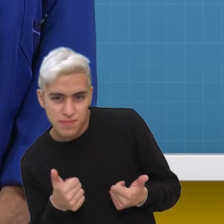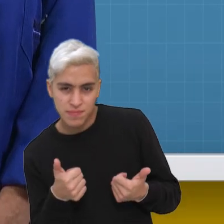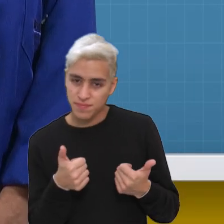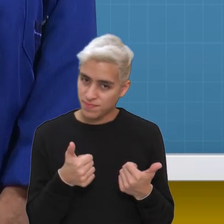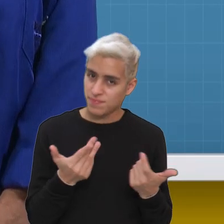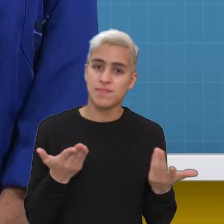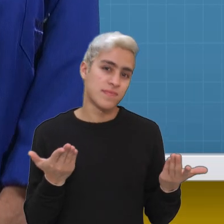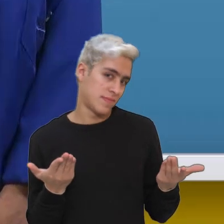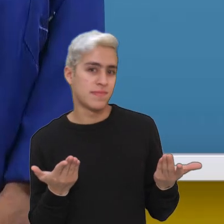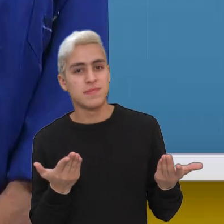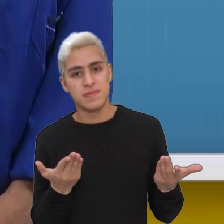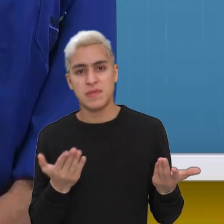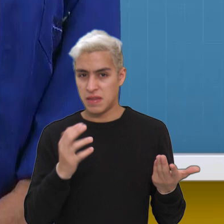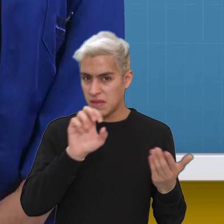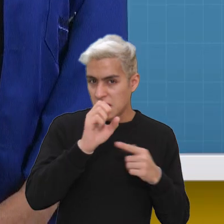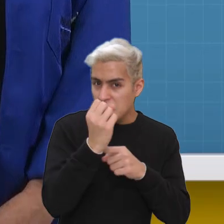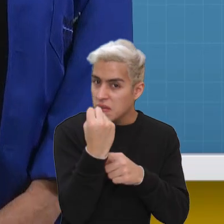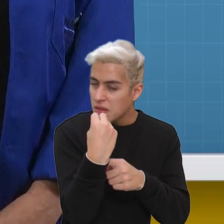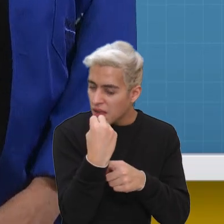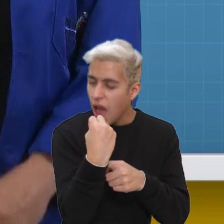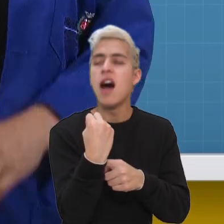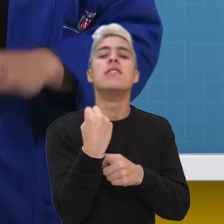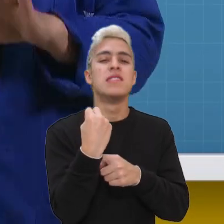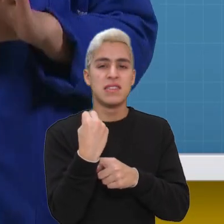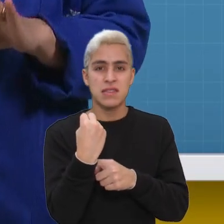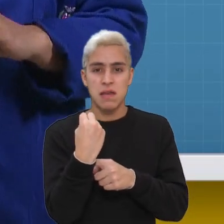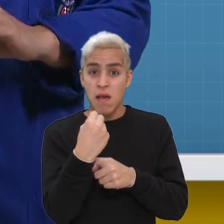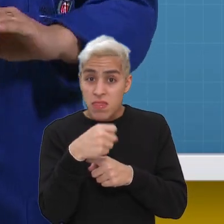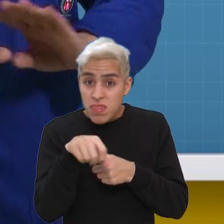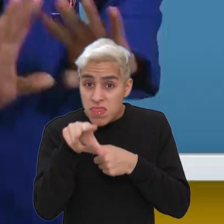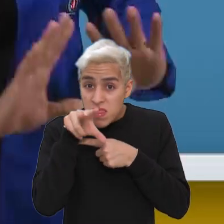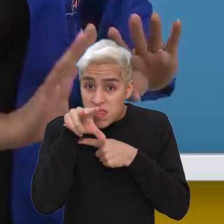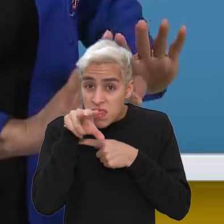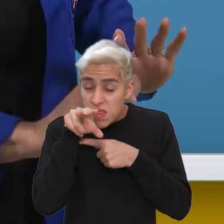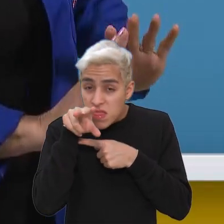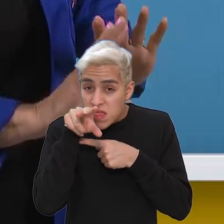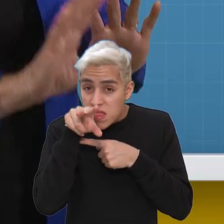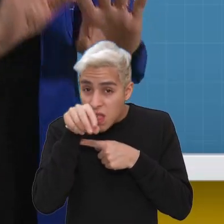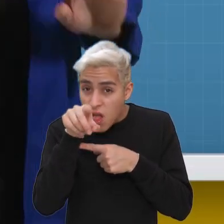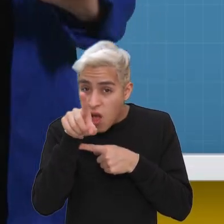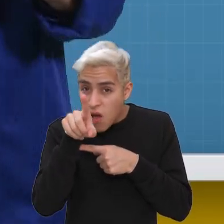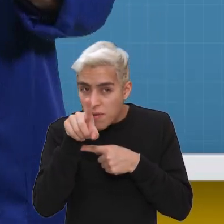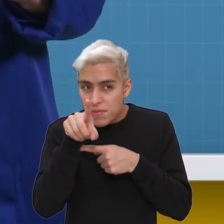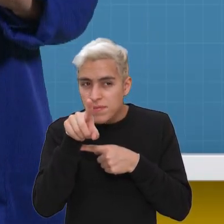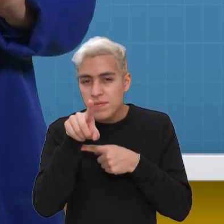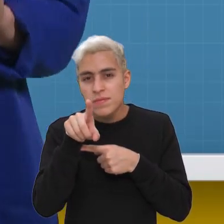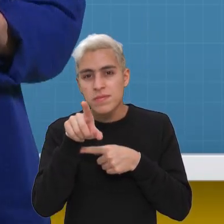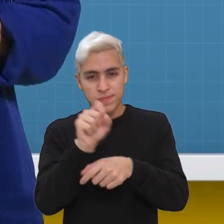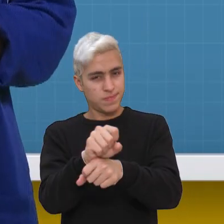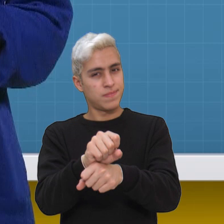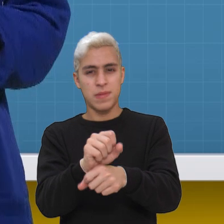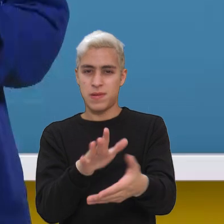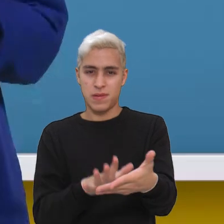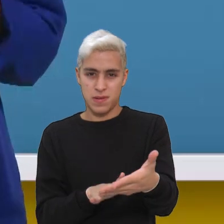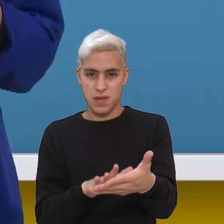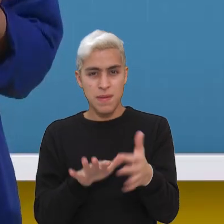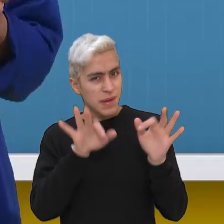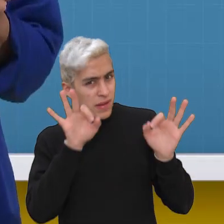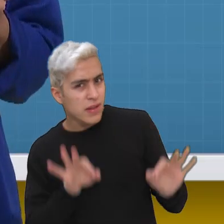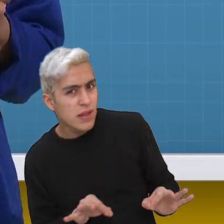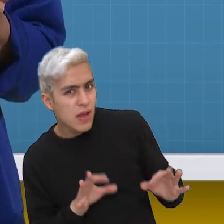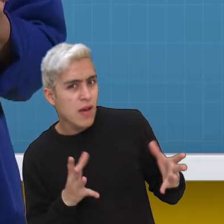Respondeu? Disse que sim? Se você disse que não, você já parou lá o exercício.